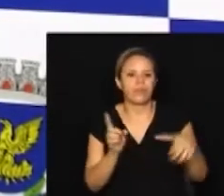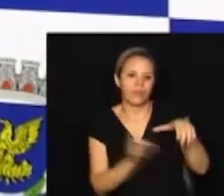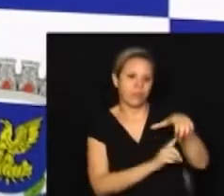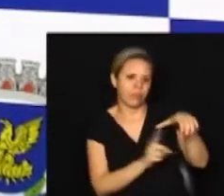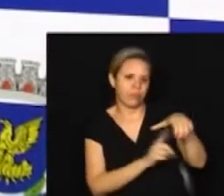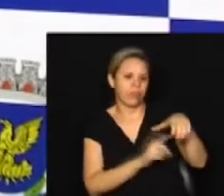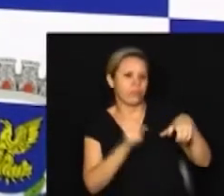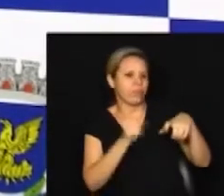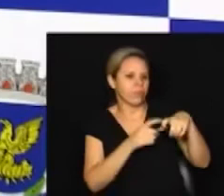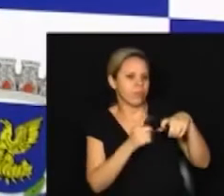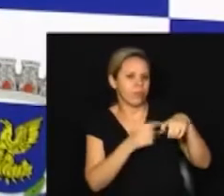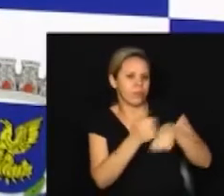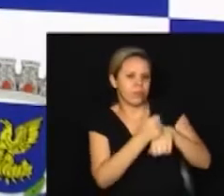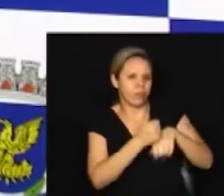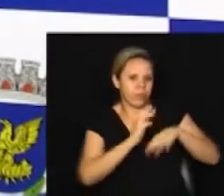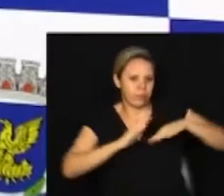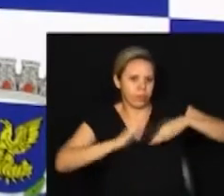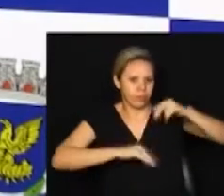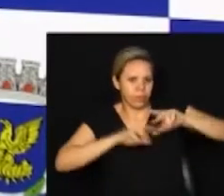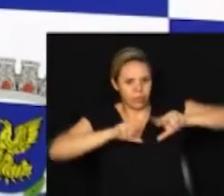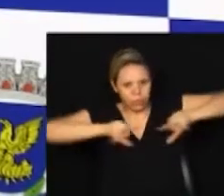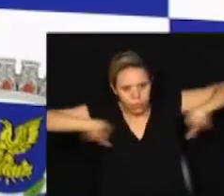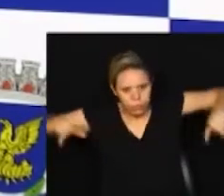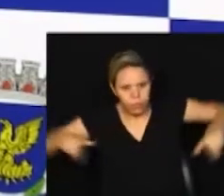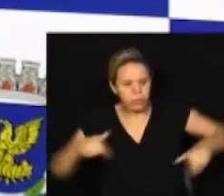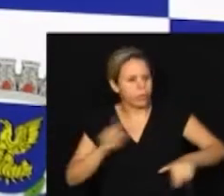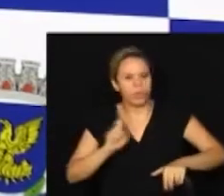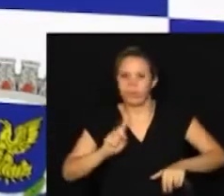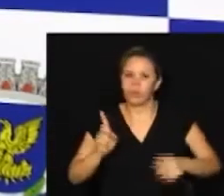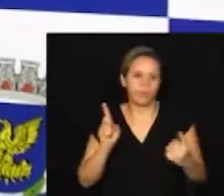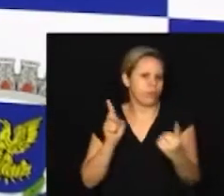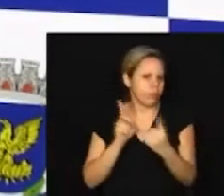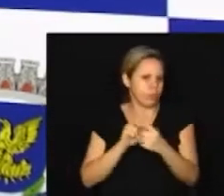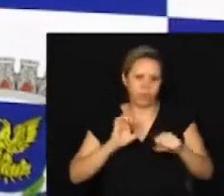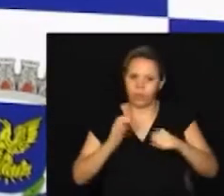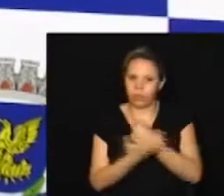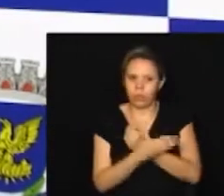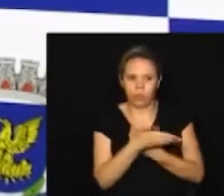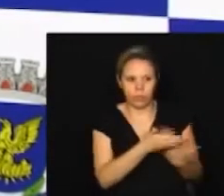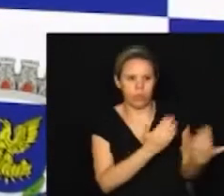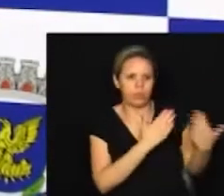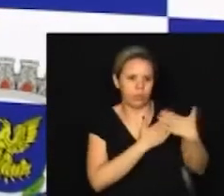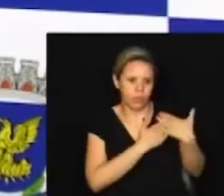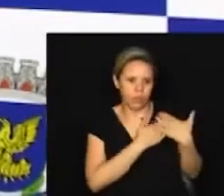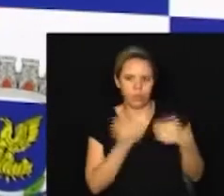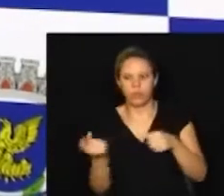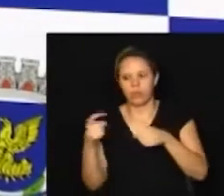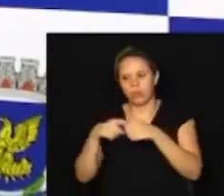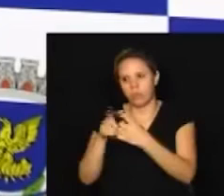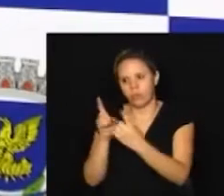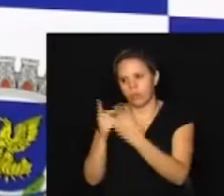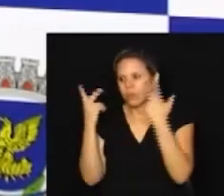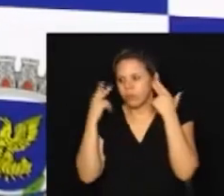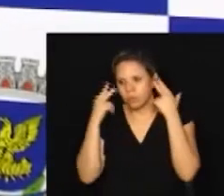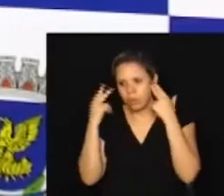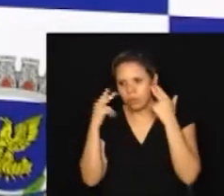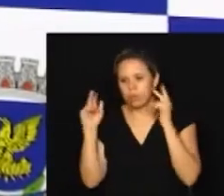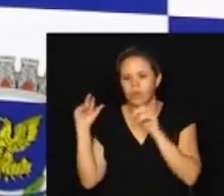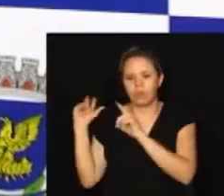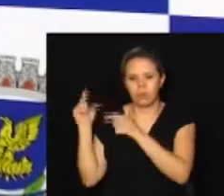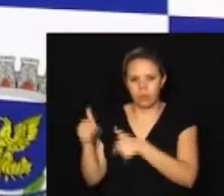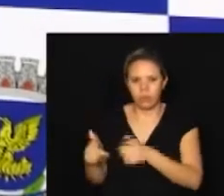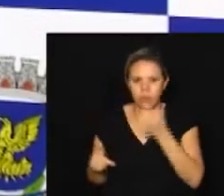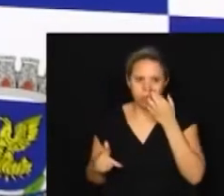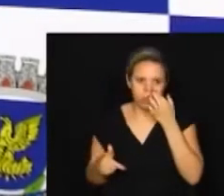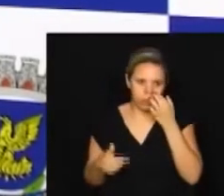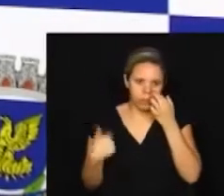com especialistas. Então não está mais atendendo Covid, né? E agora volta para a sua função original. Fica